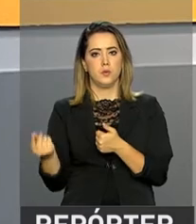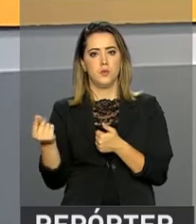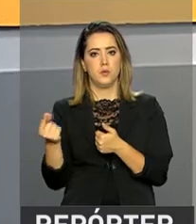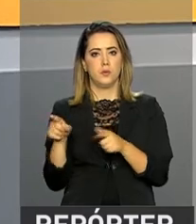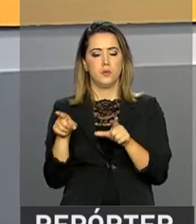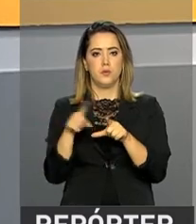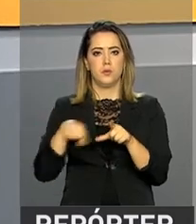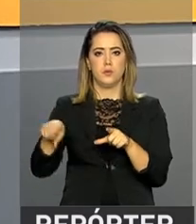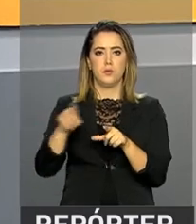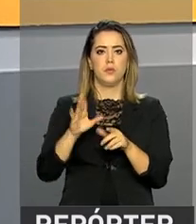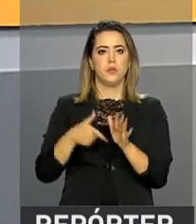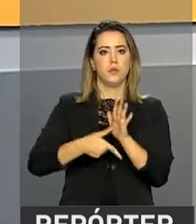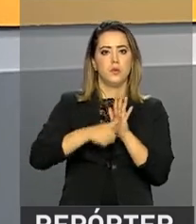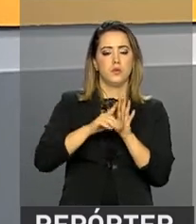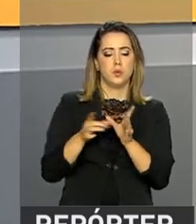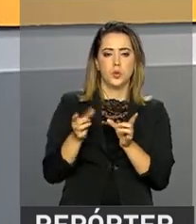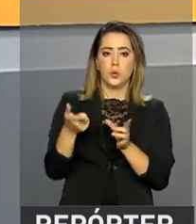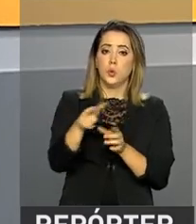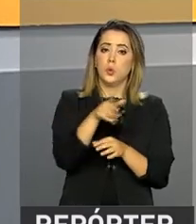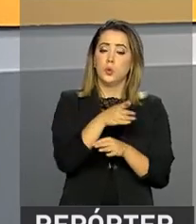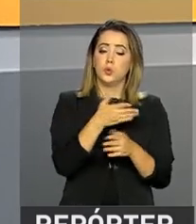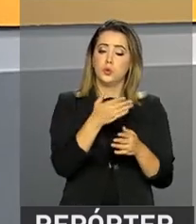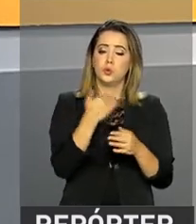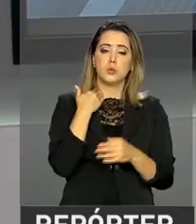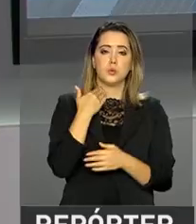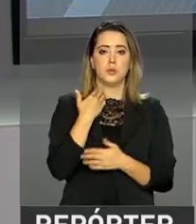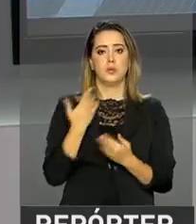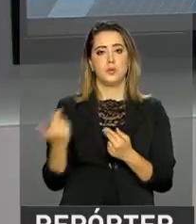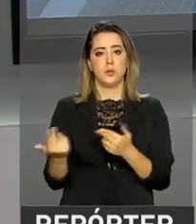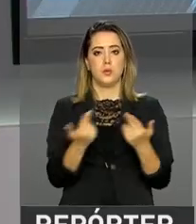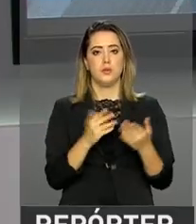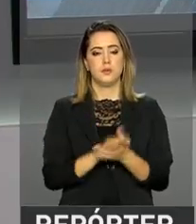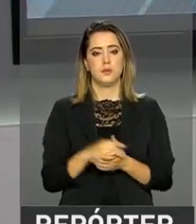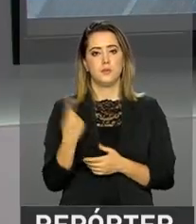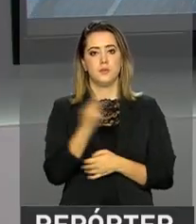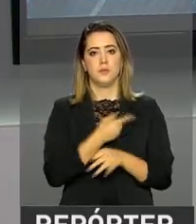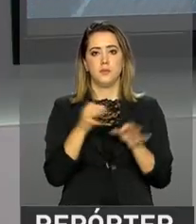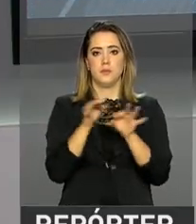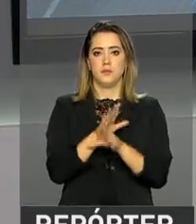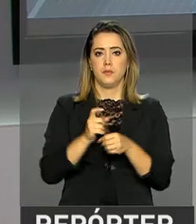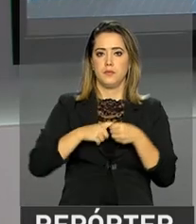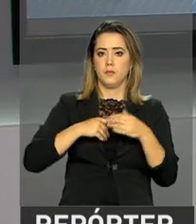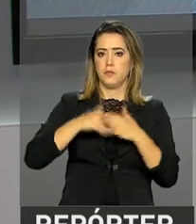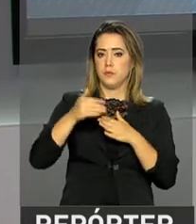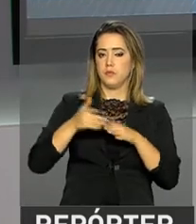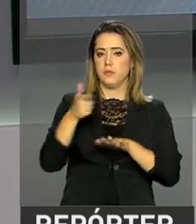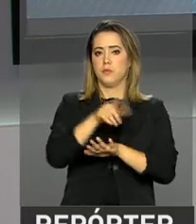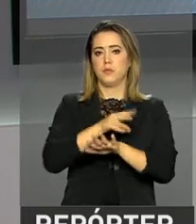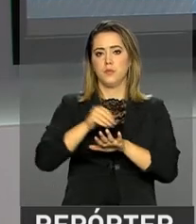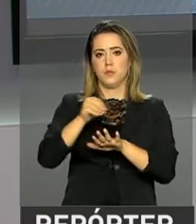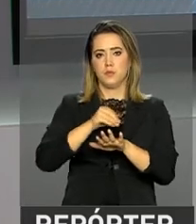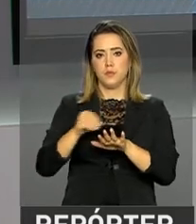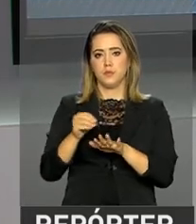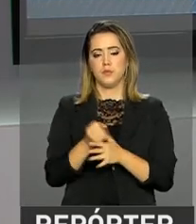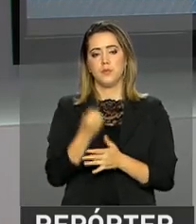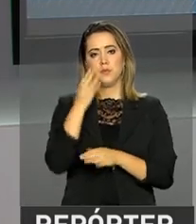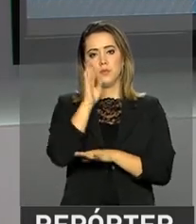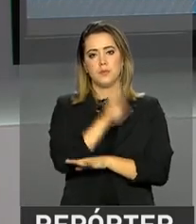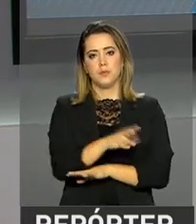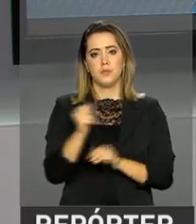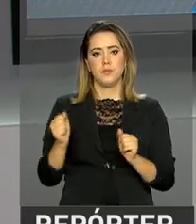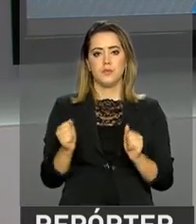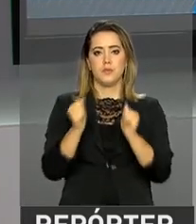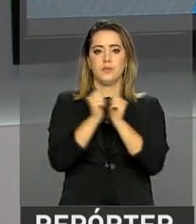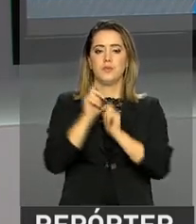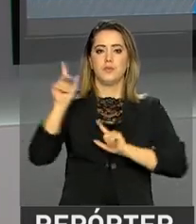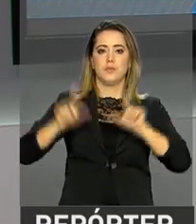alíquota daquelas que são praticadas pelo mercado. Nós ficamos por aqui, voltamos a qualquer momento com outras informações. Uma boa tarde